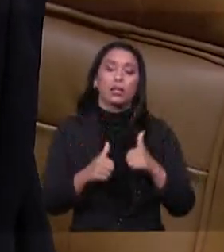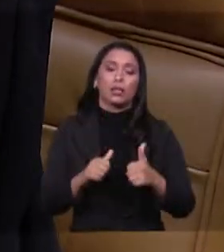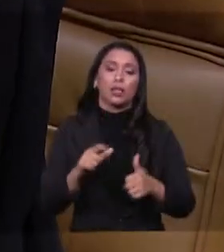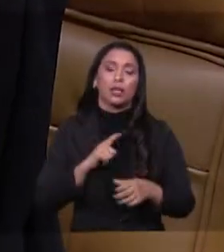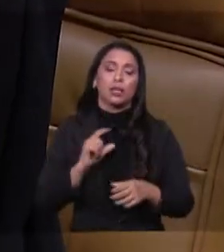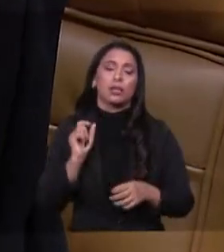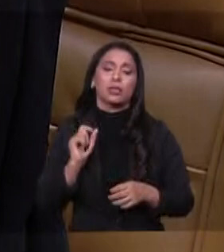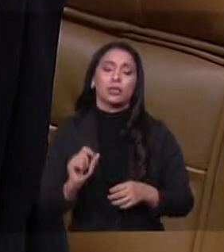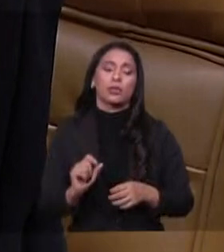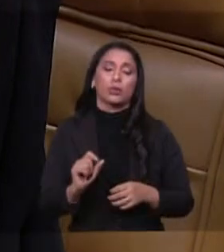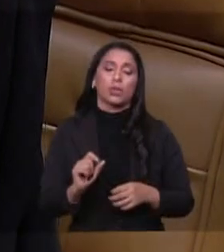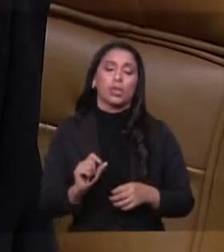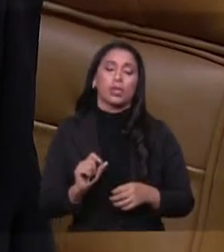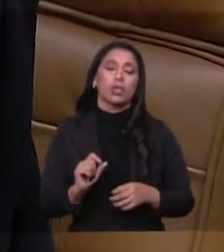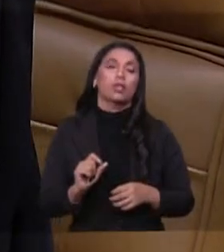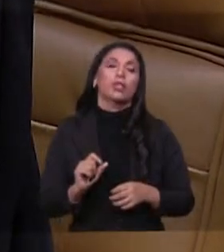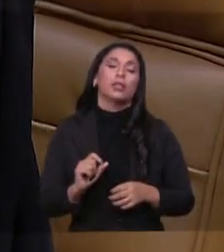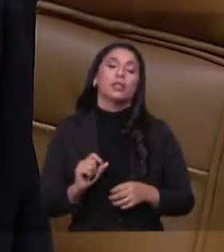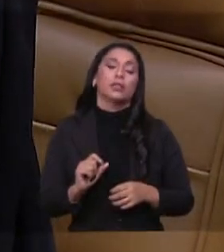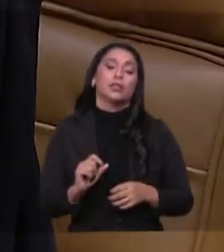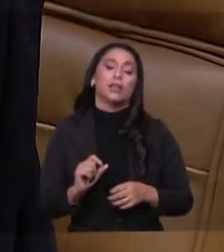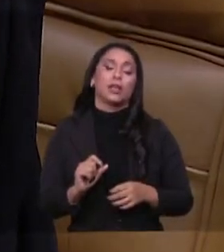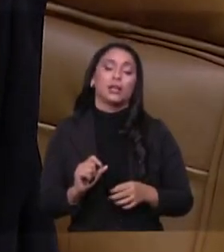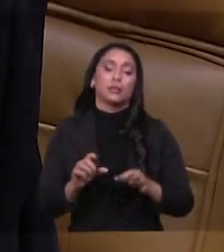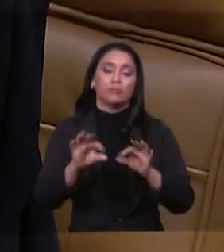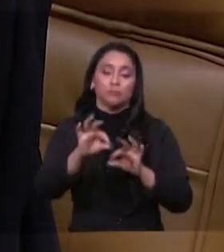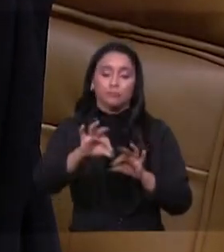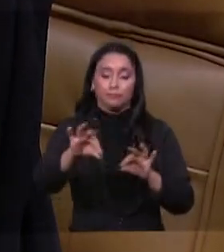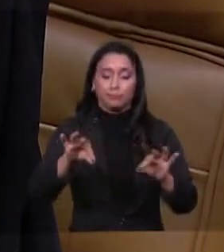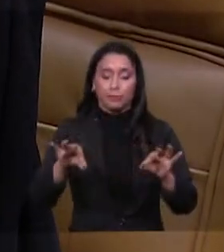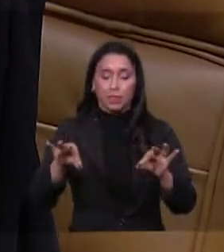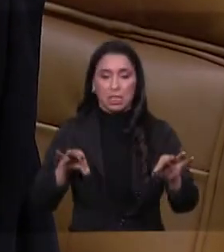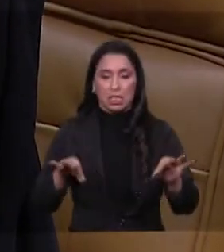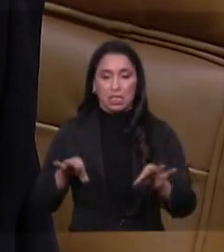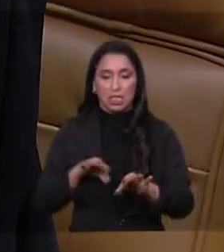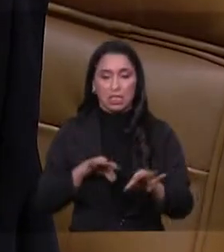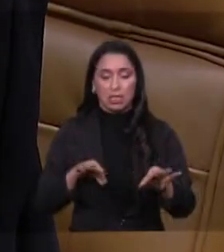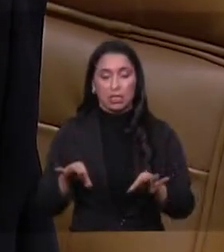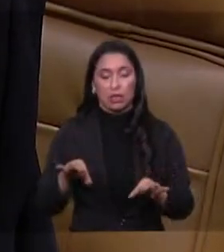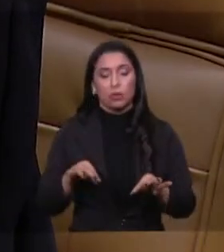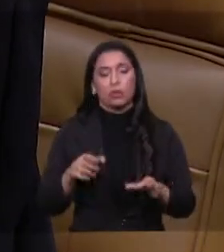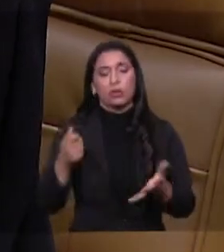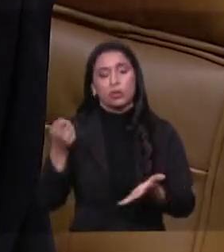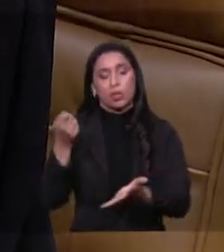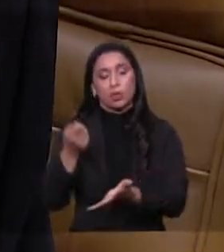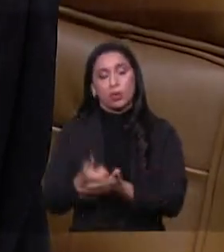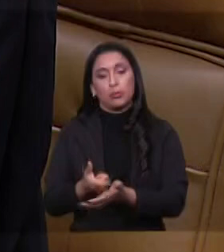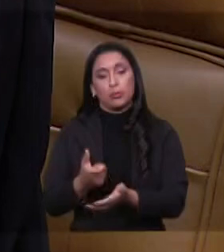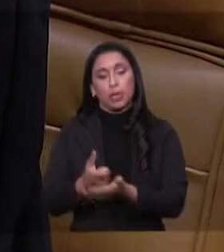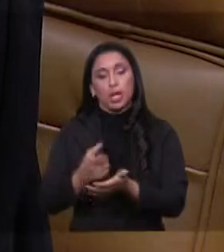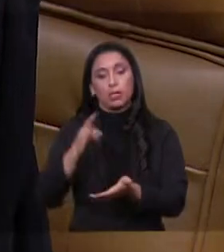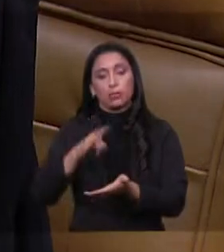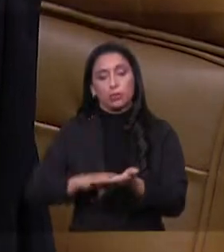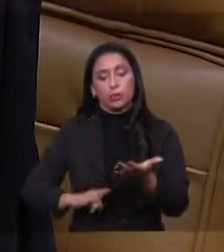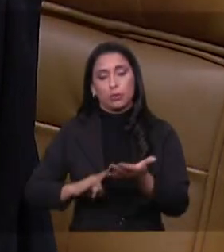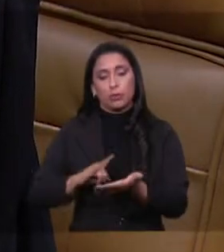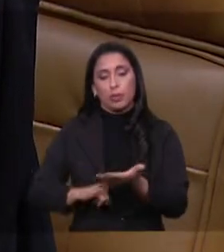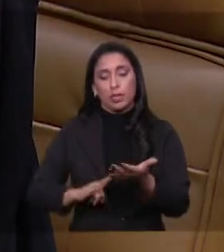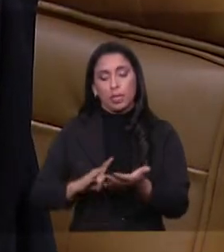a extensão da indenização devida àqueles que, de boa-fé, receberam a titulação de áreas que